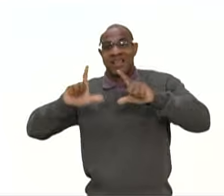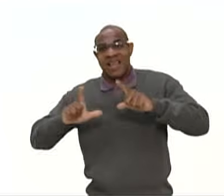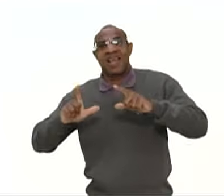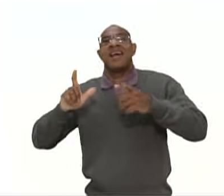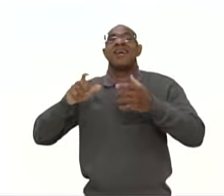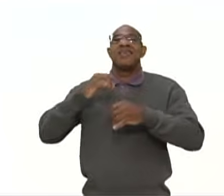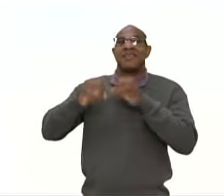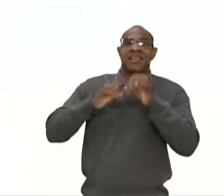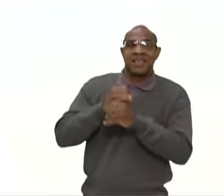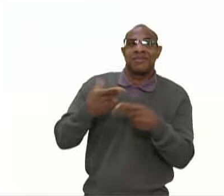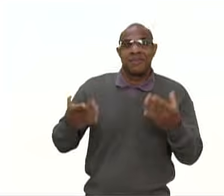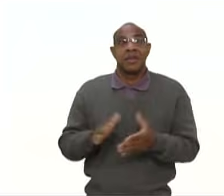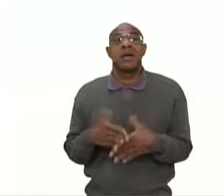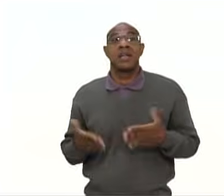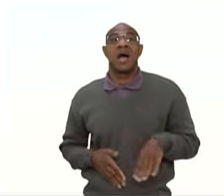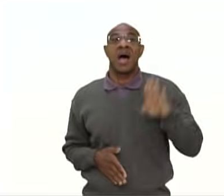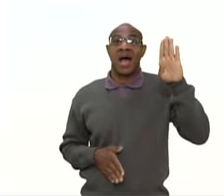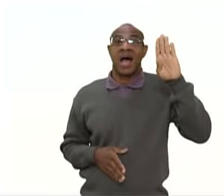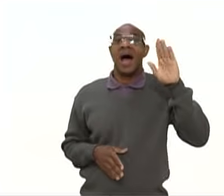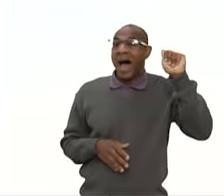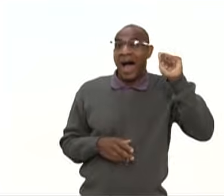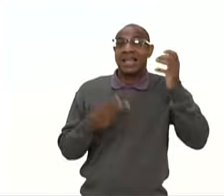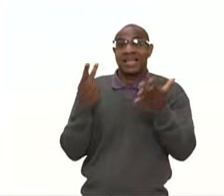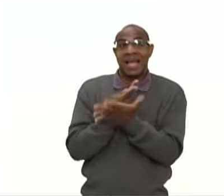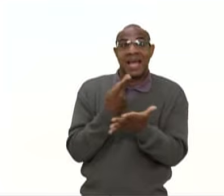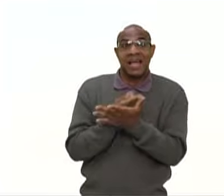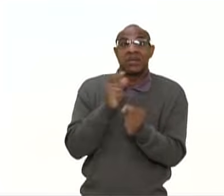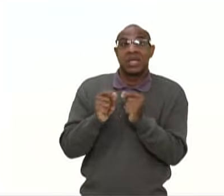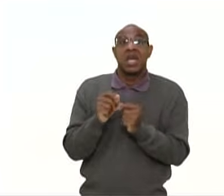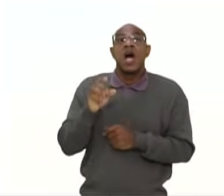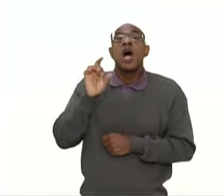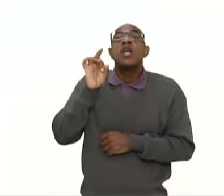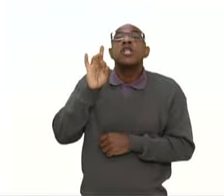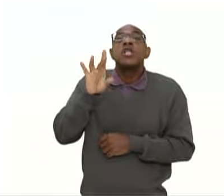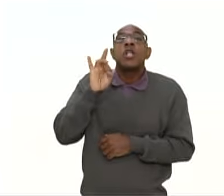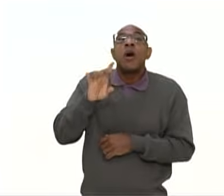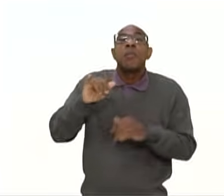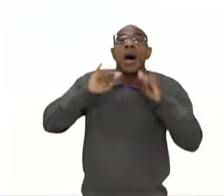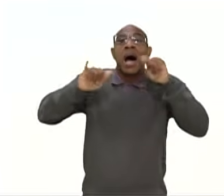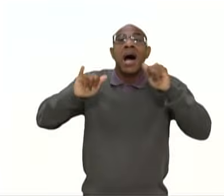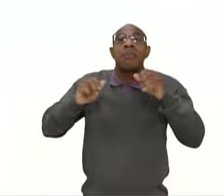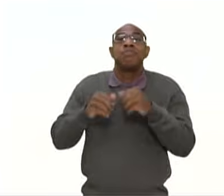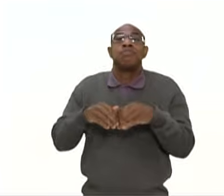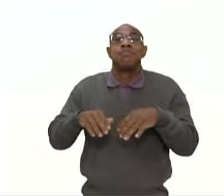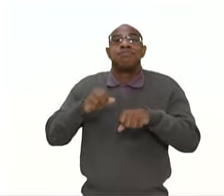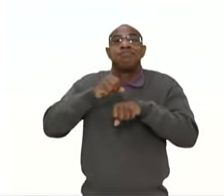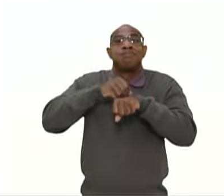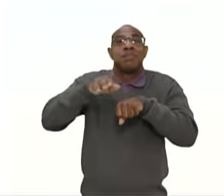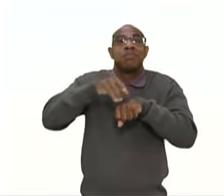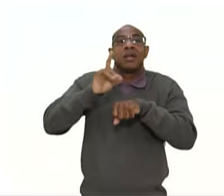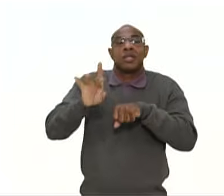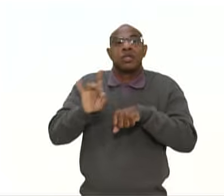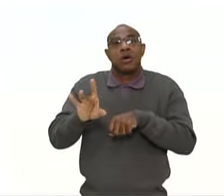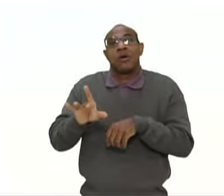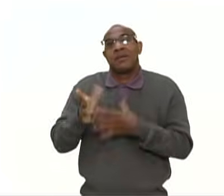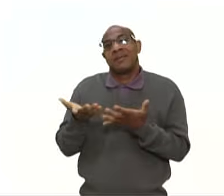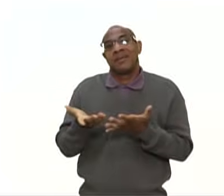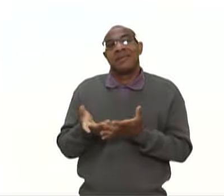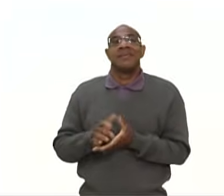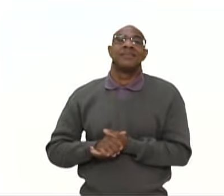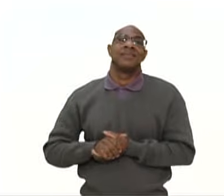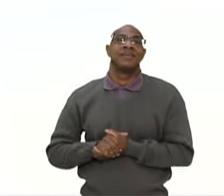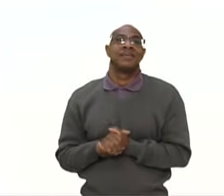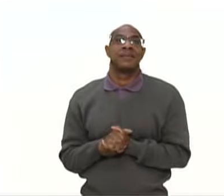A está errada porque está dizendo que o meio de comunicação serve apenas para ampliar a cultura de massa. E não é só por esse intuito,